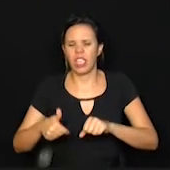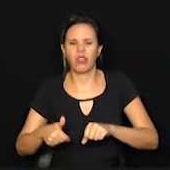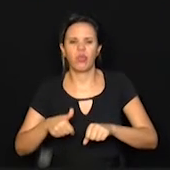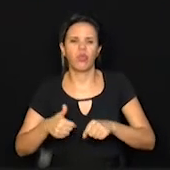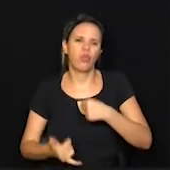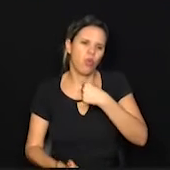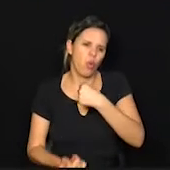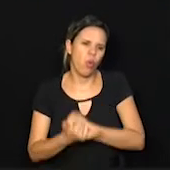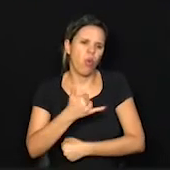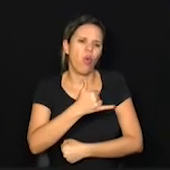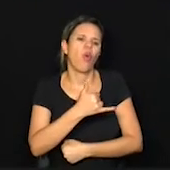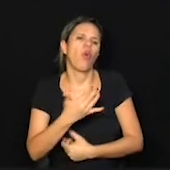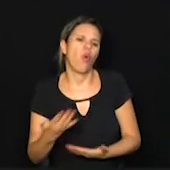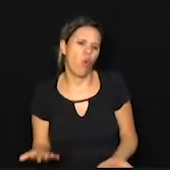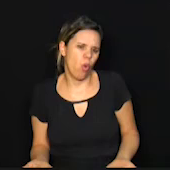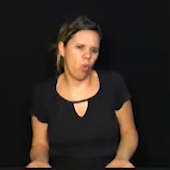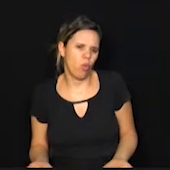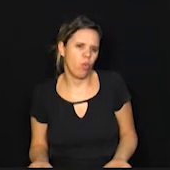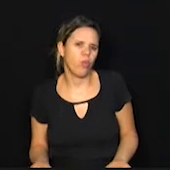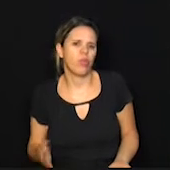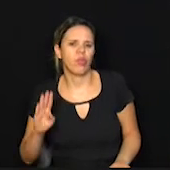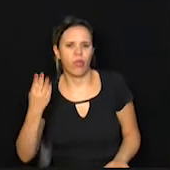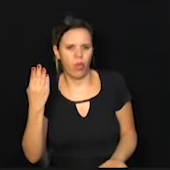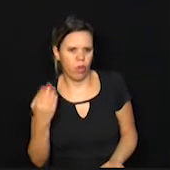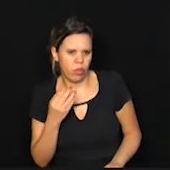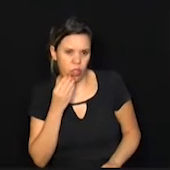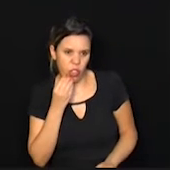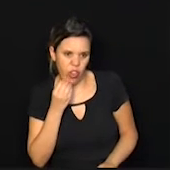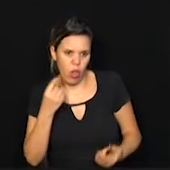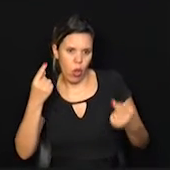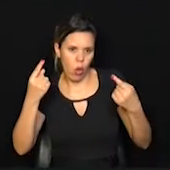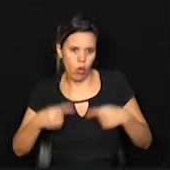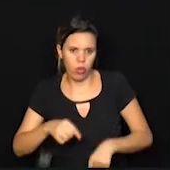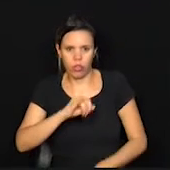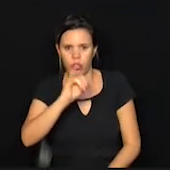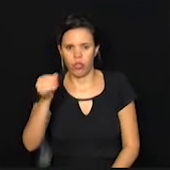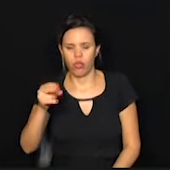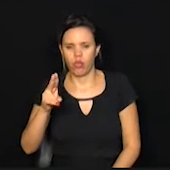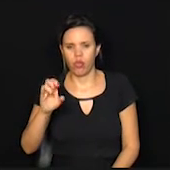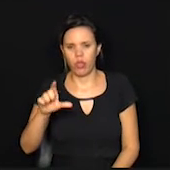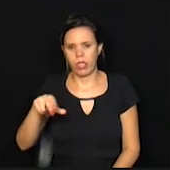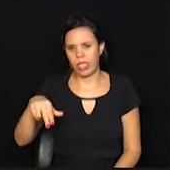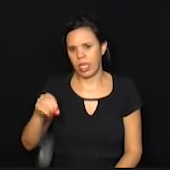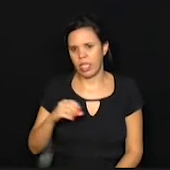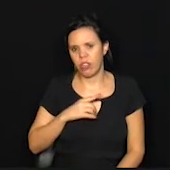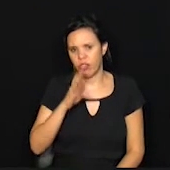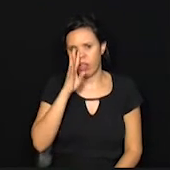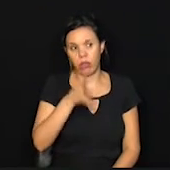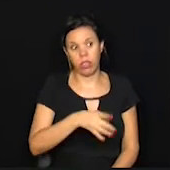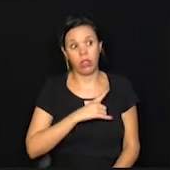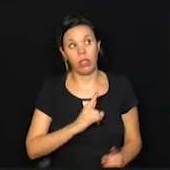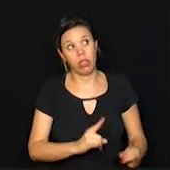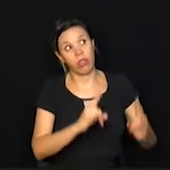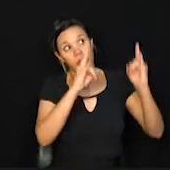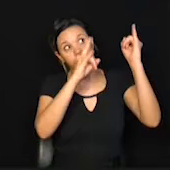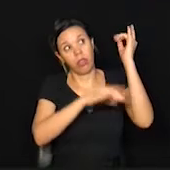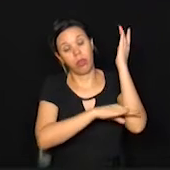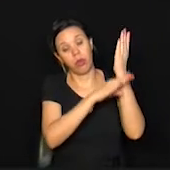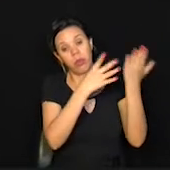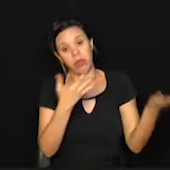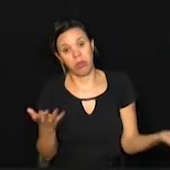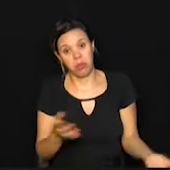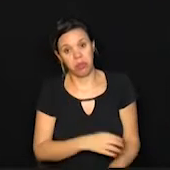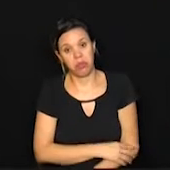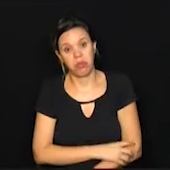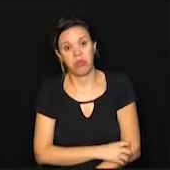em geral eram falsos contra o Juscelino Por Exemplo foi acusado que ele tinha um apartamento olha aqui genial